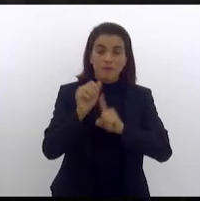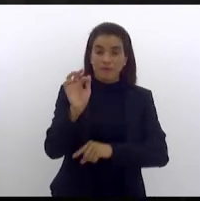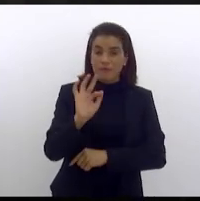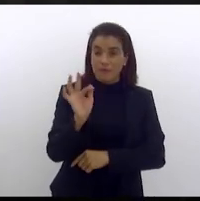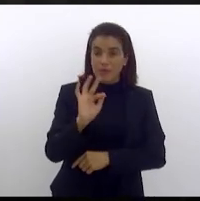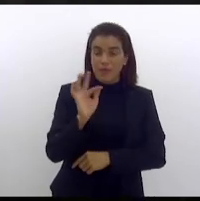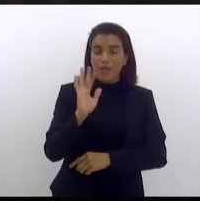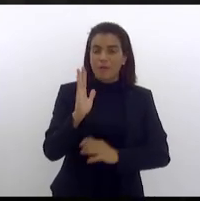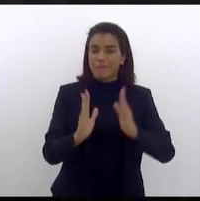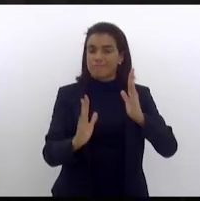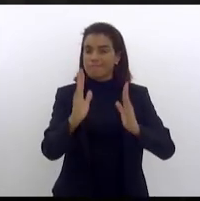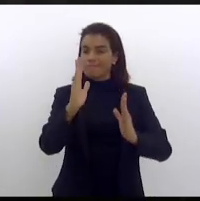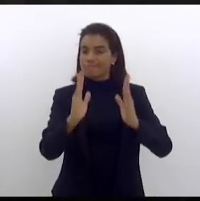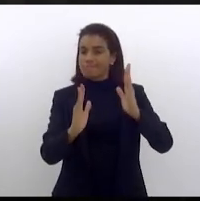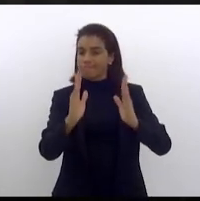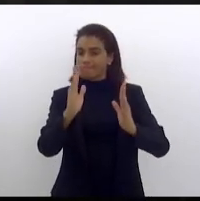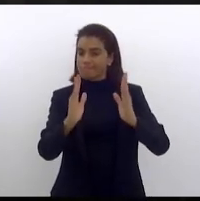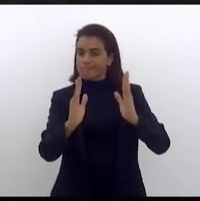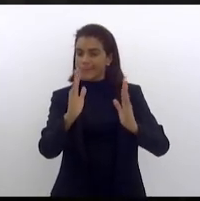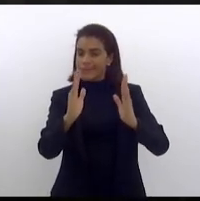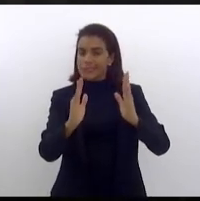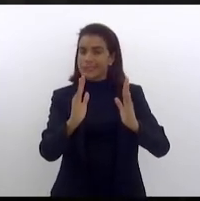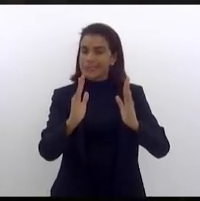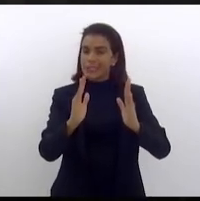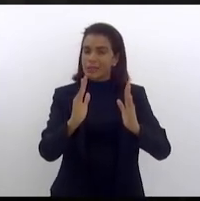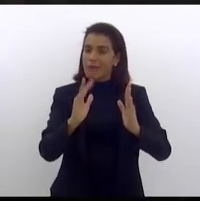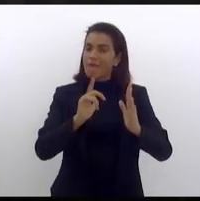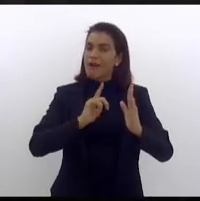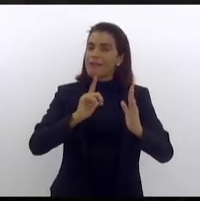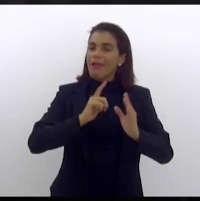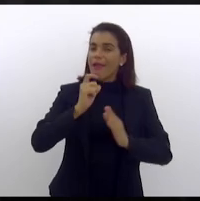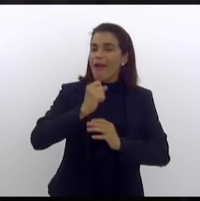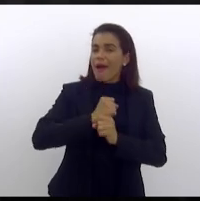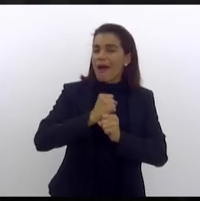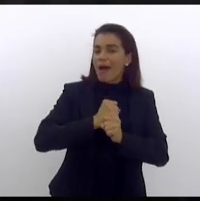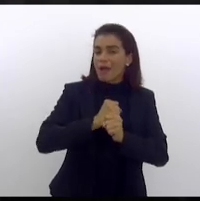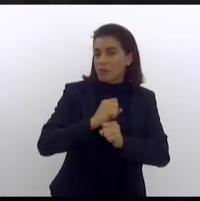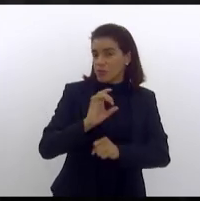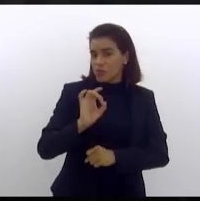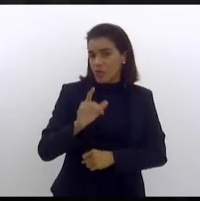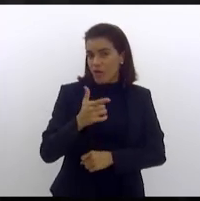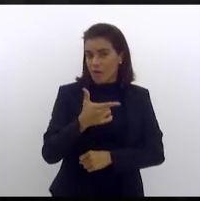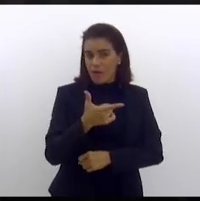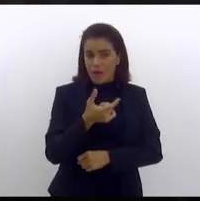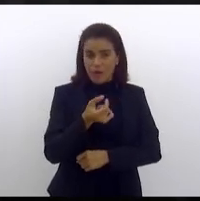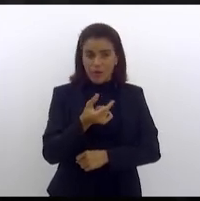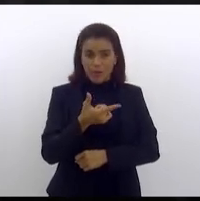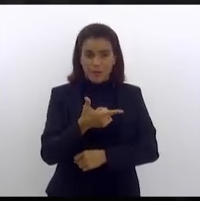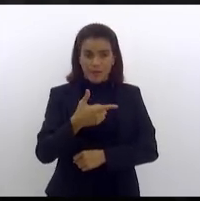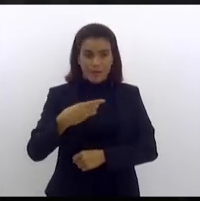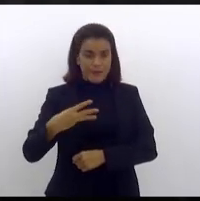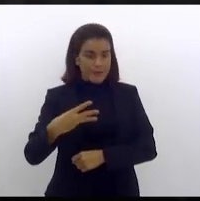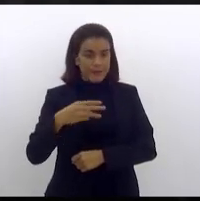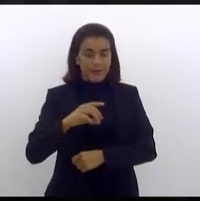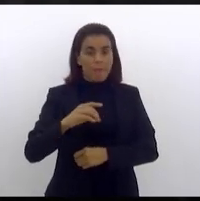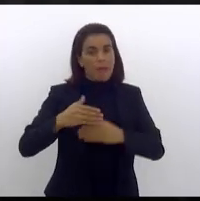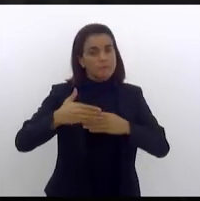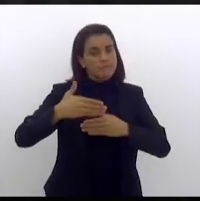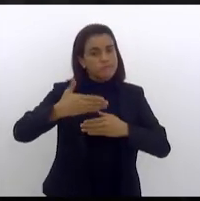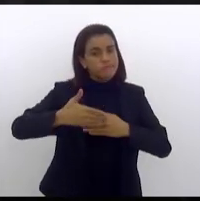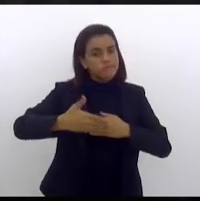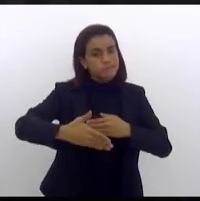previa que nós teríamos anos não é só 23 anos muito